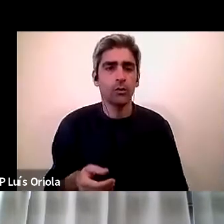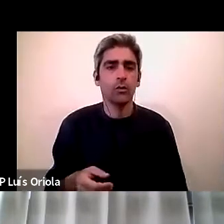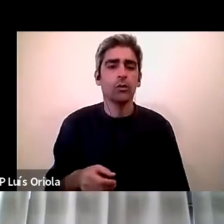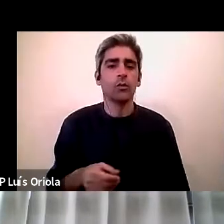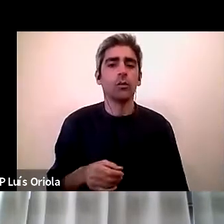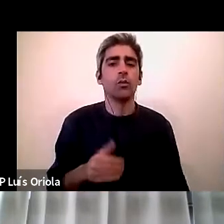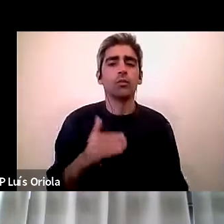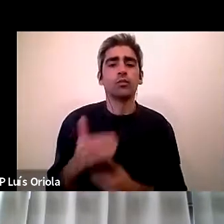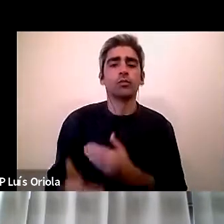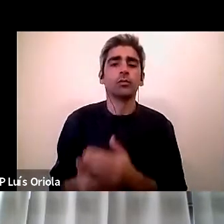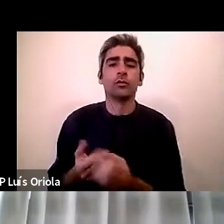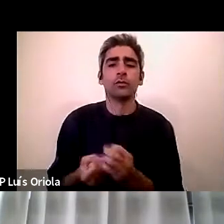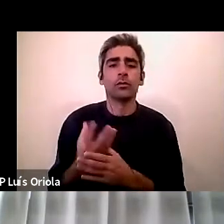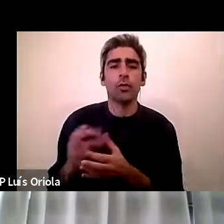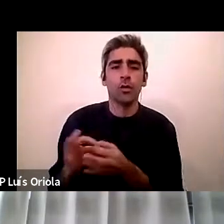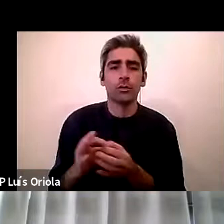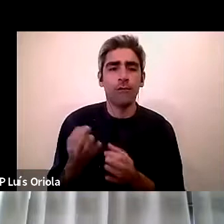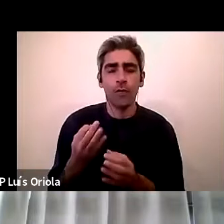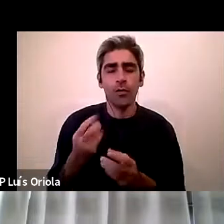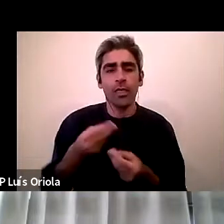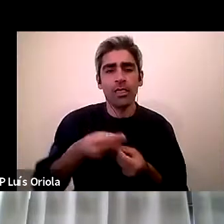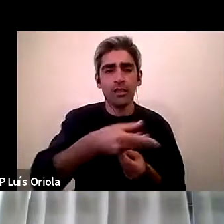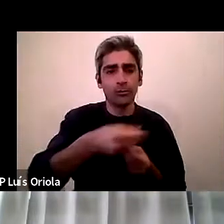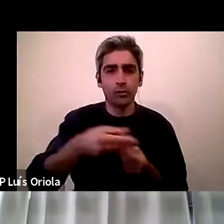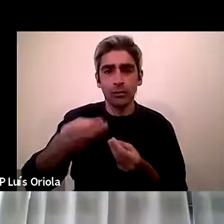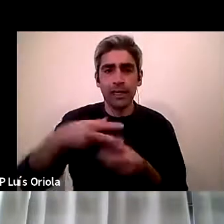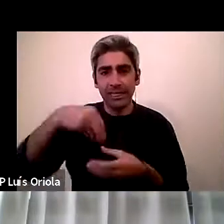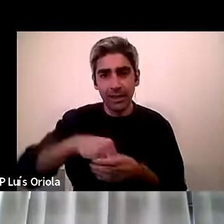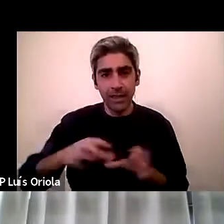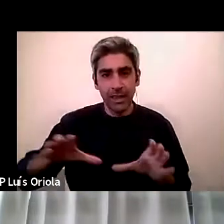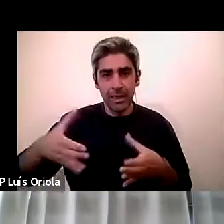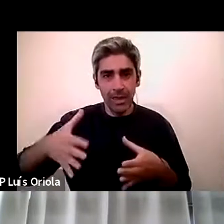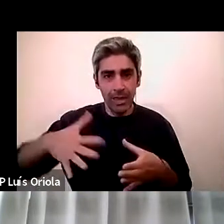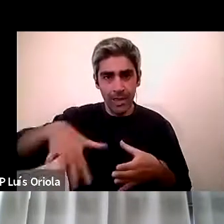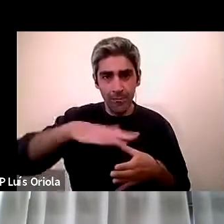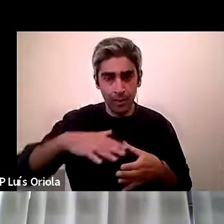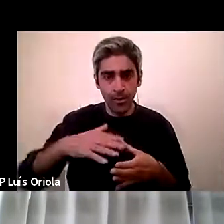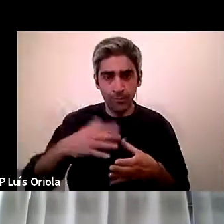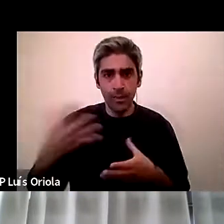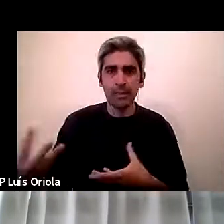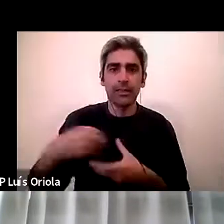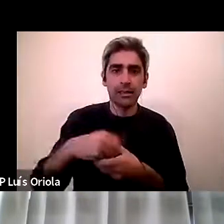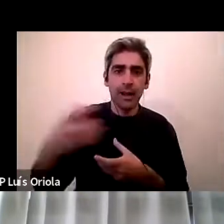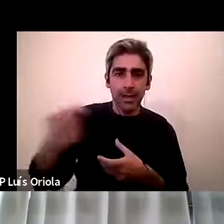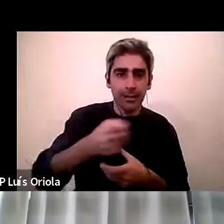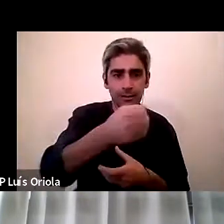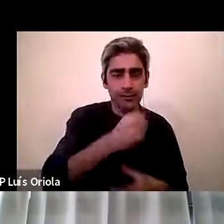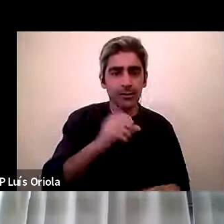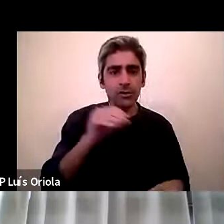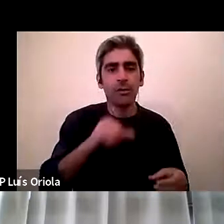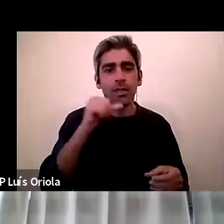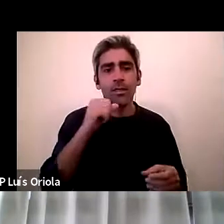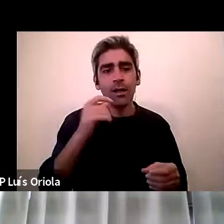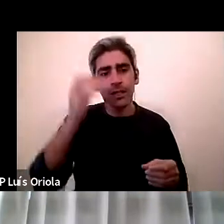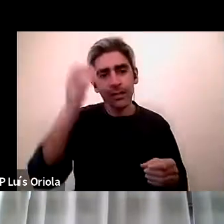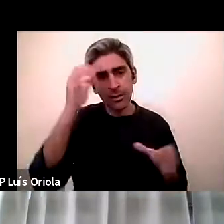O processo de co-criação começou por distribuir dentro da equipa e trazer dinâmicas de aquilo que nós costumamos chamar de